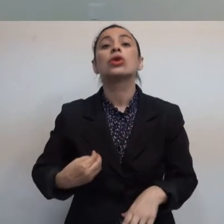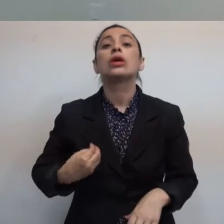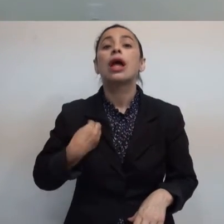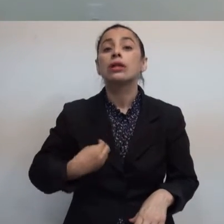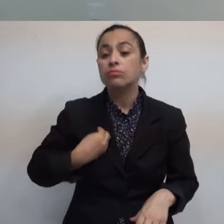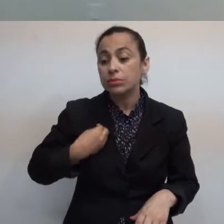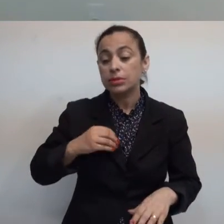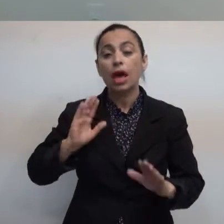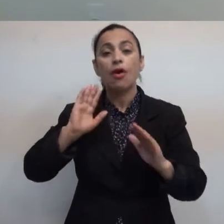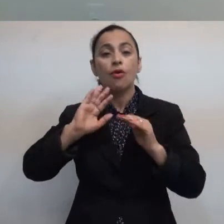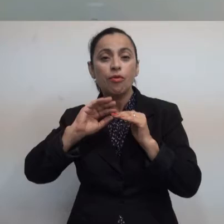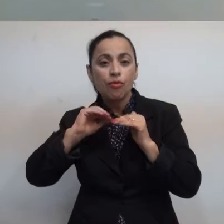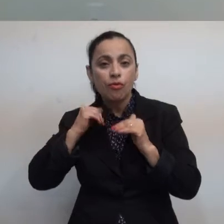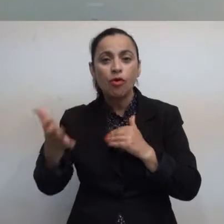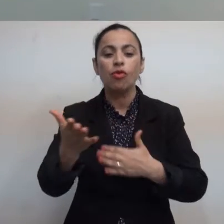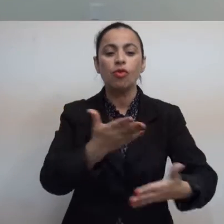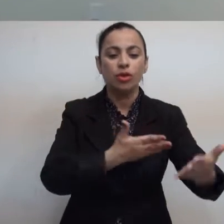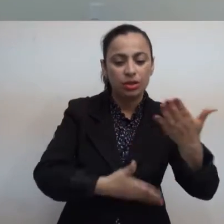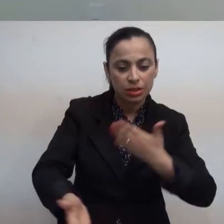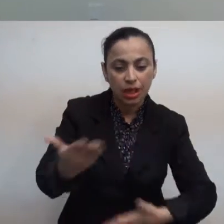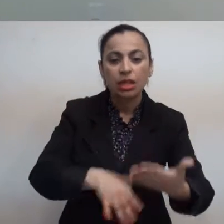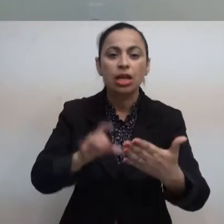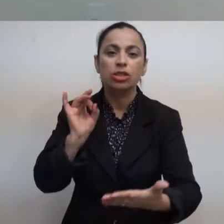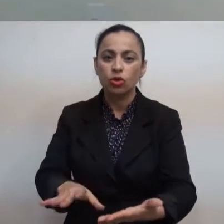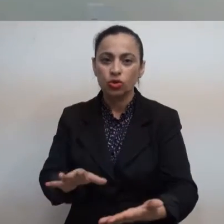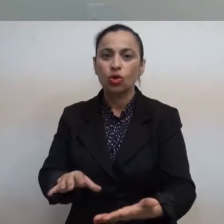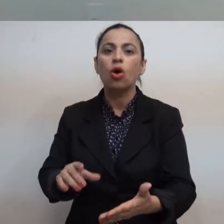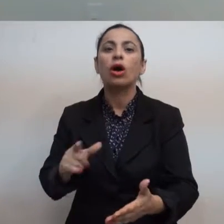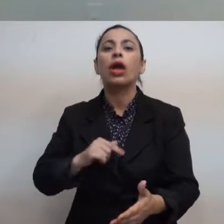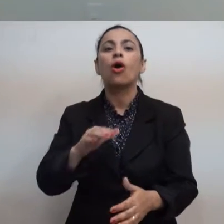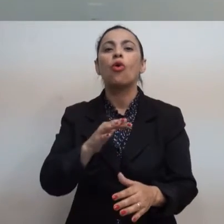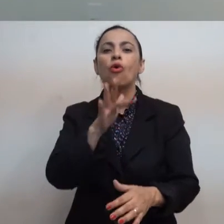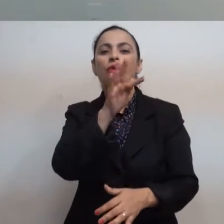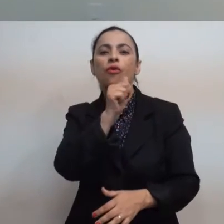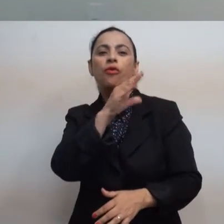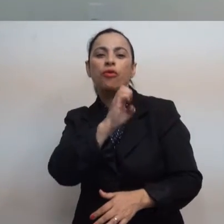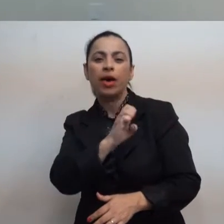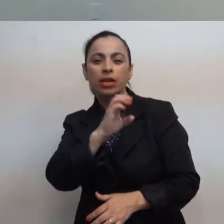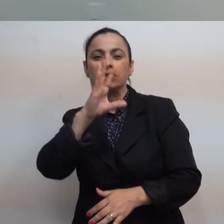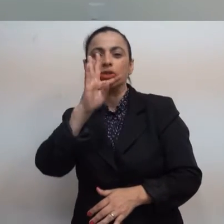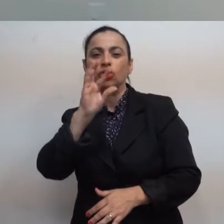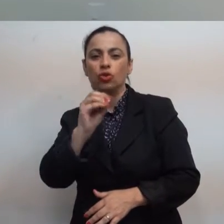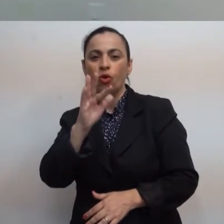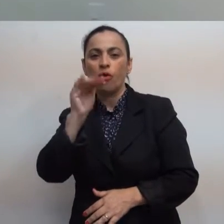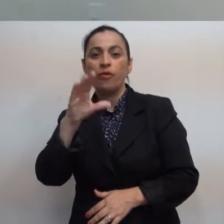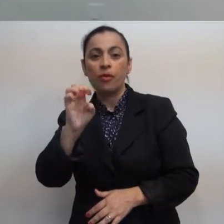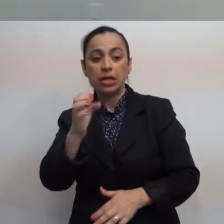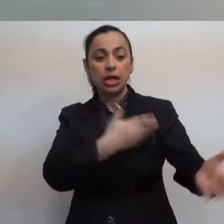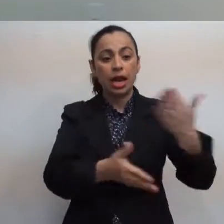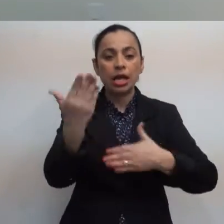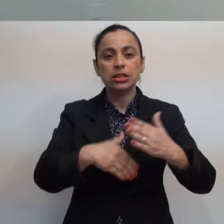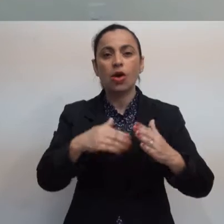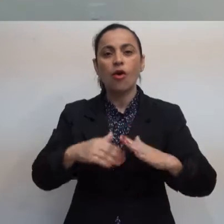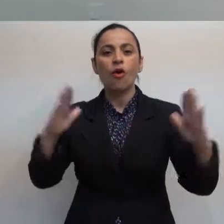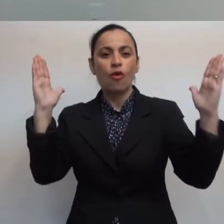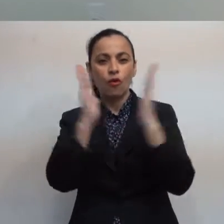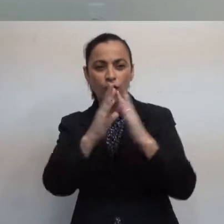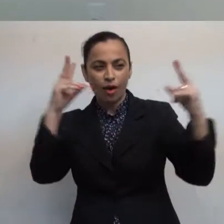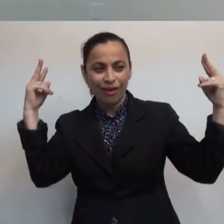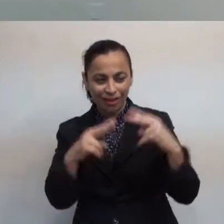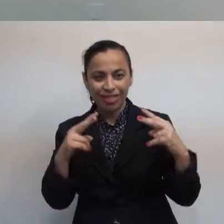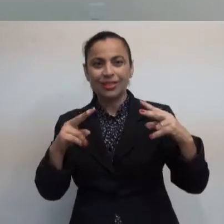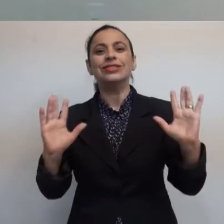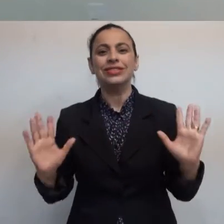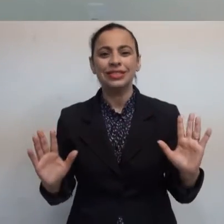espaço que ele sai só do espaço da interação que a gente chama de face-to-face, que é essa interação pessoa